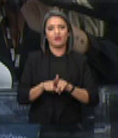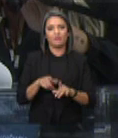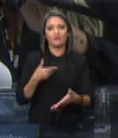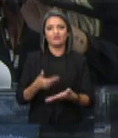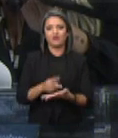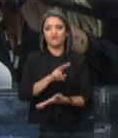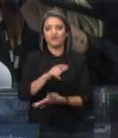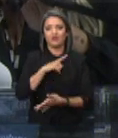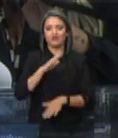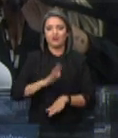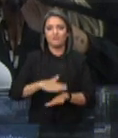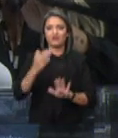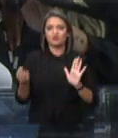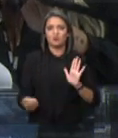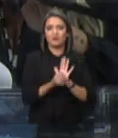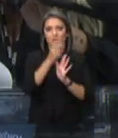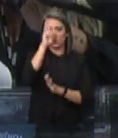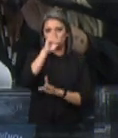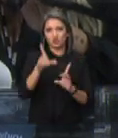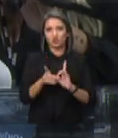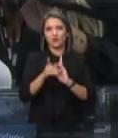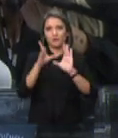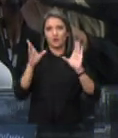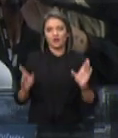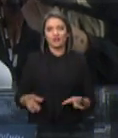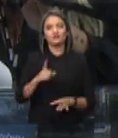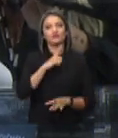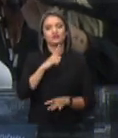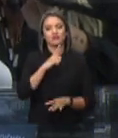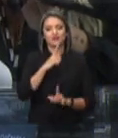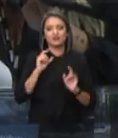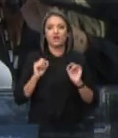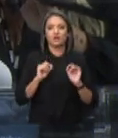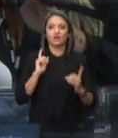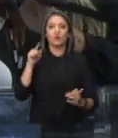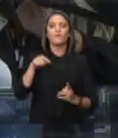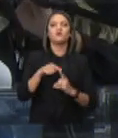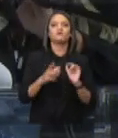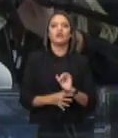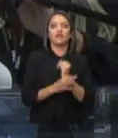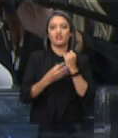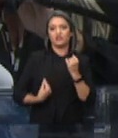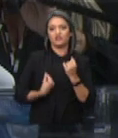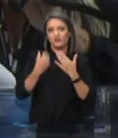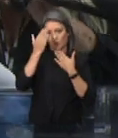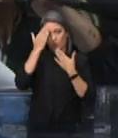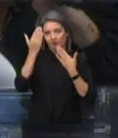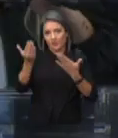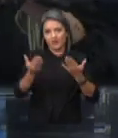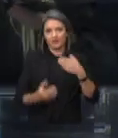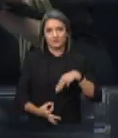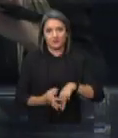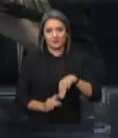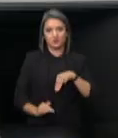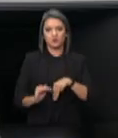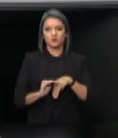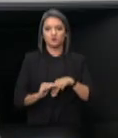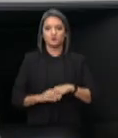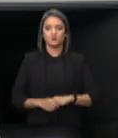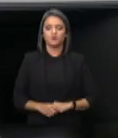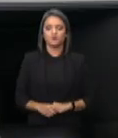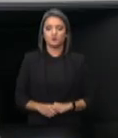teremos mais o Marco histórico democrático que terá o condão de garantir vidas Muito obrigado você feliz